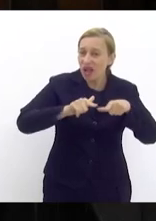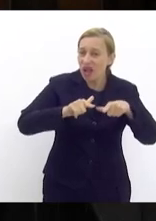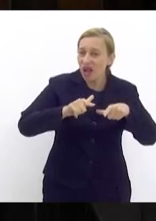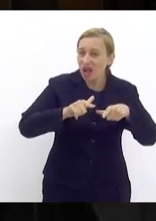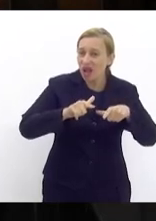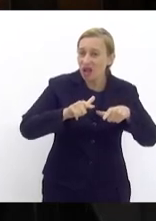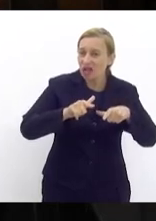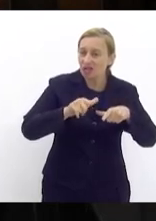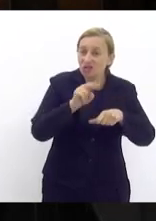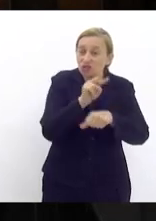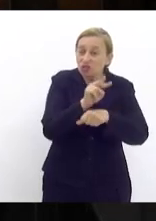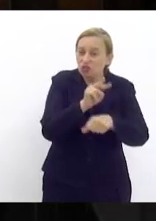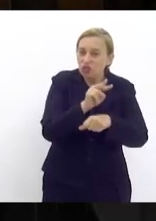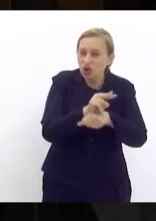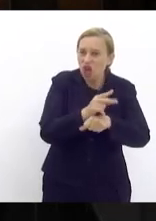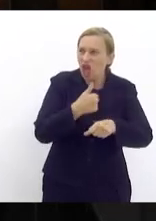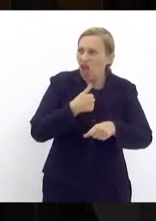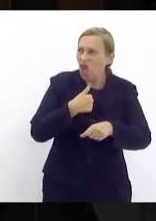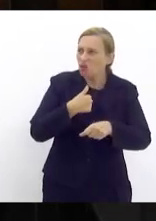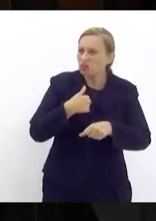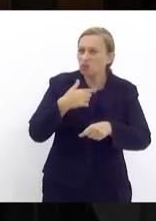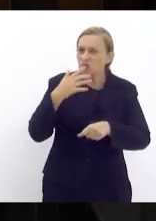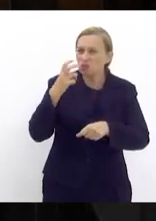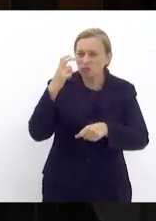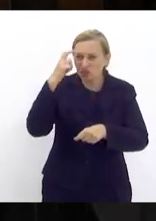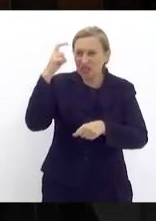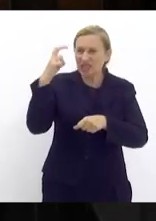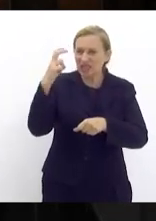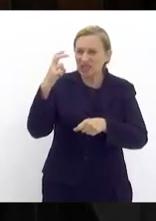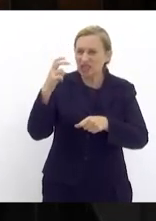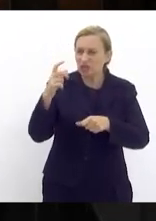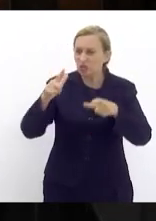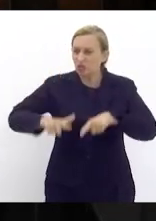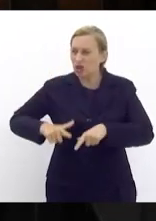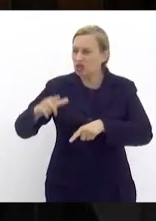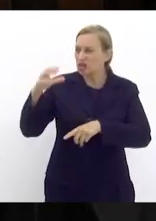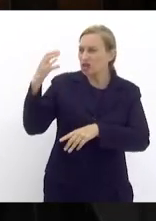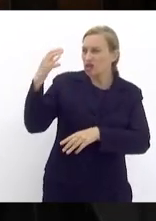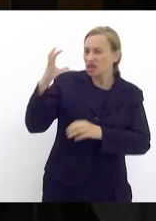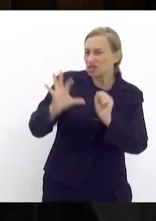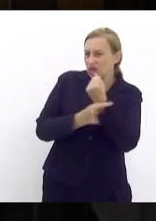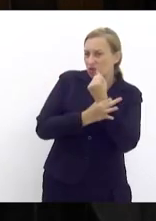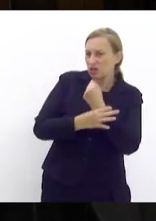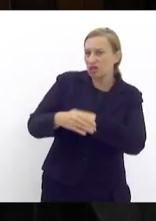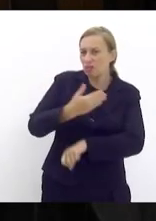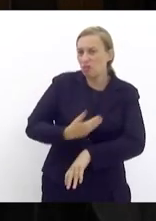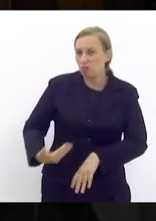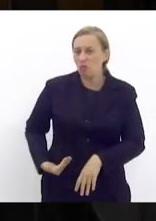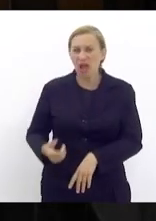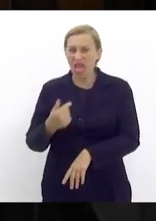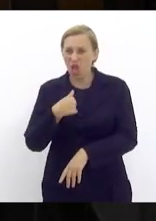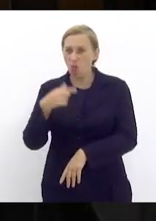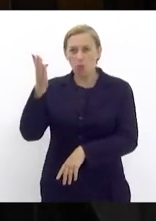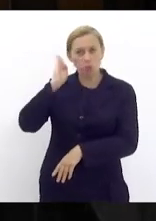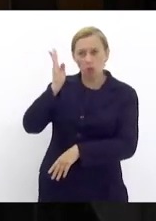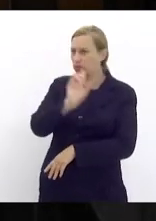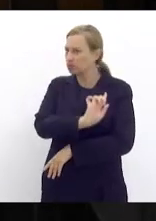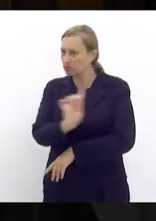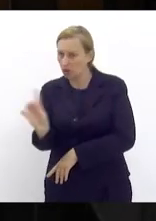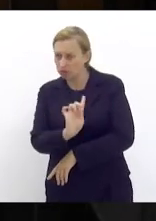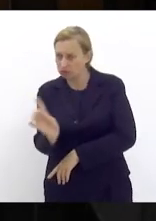não sou cientista de segurança pública, mas eu também não sou burro.